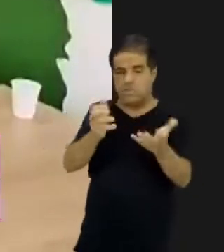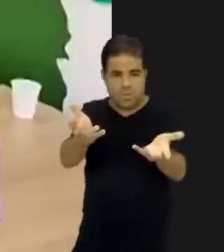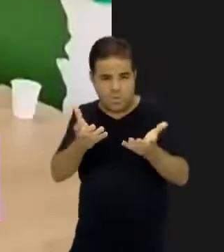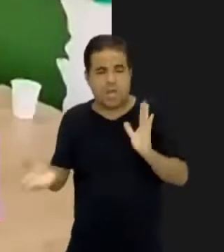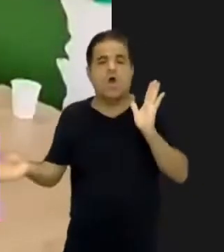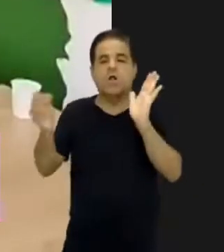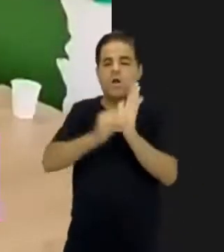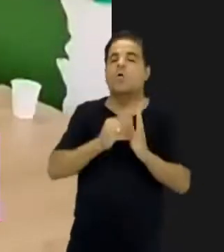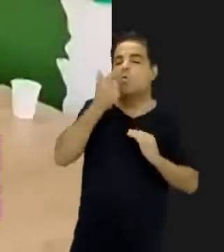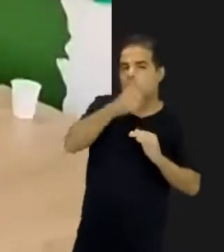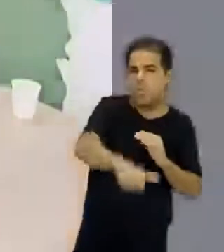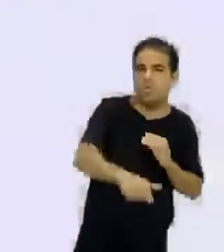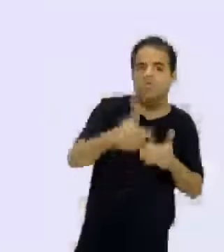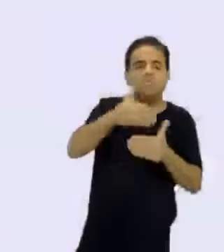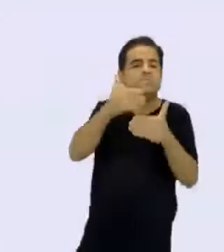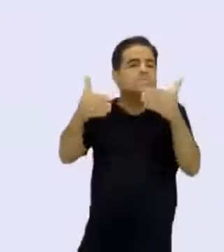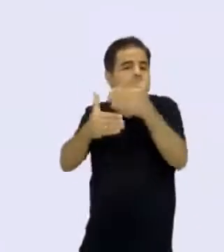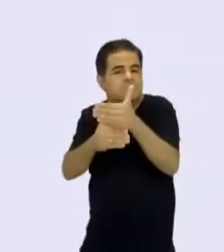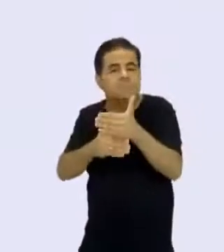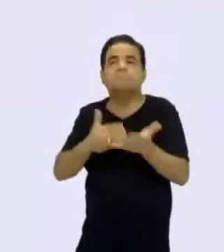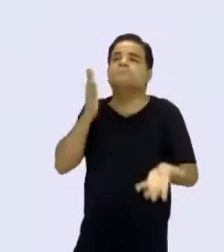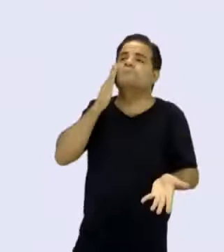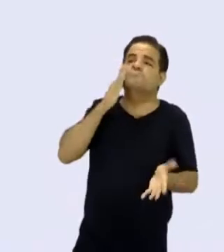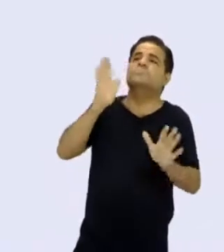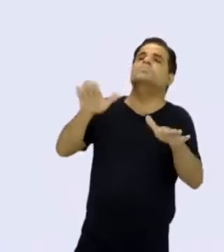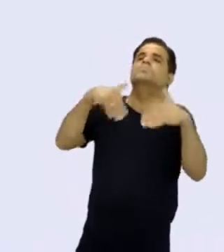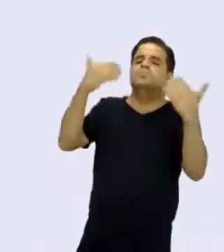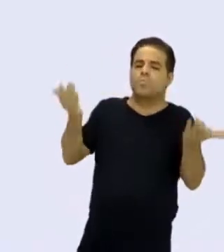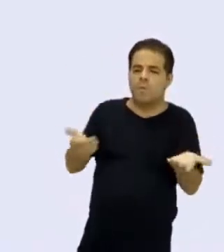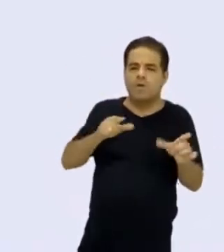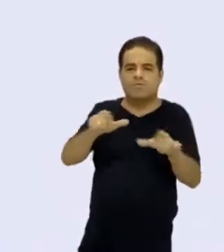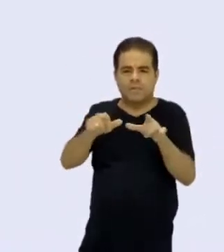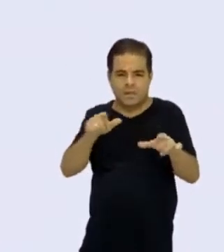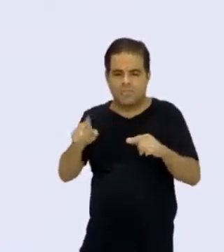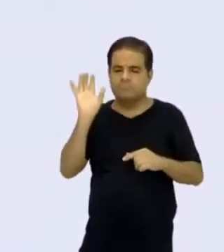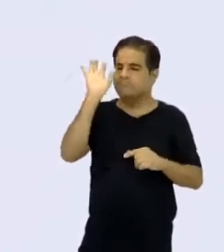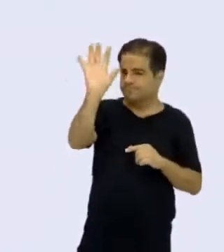colocasse o próximo slide para saber os componentes que nós estaremos trabalhando ali, por favor.